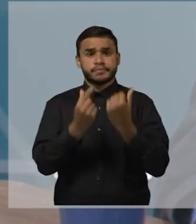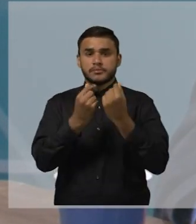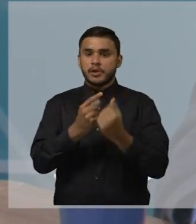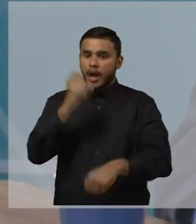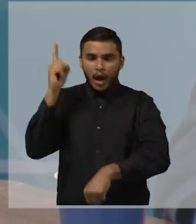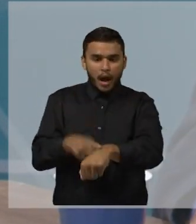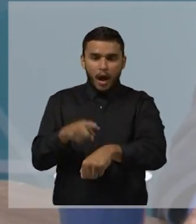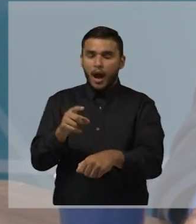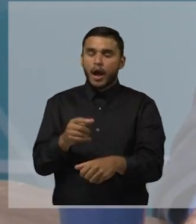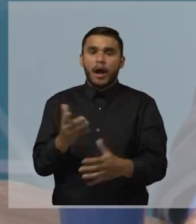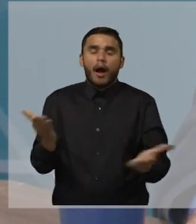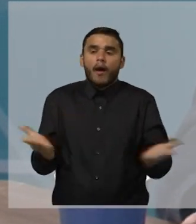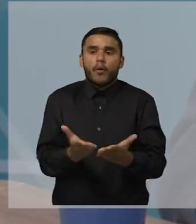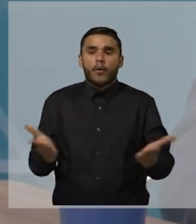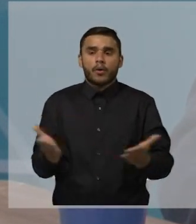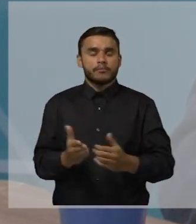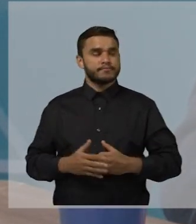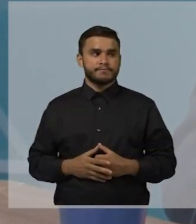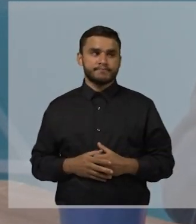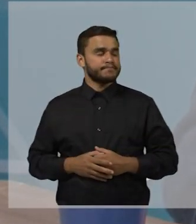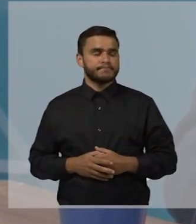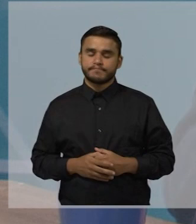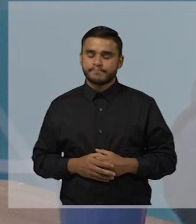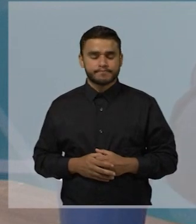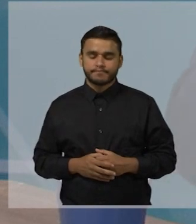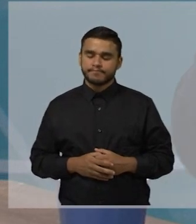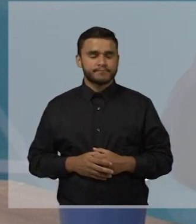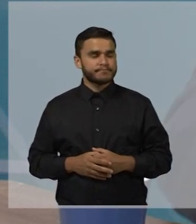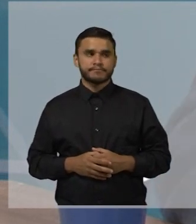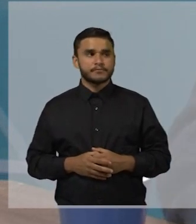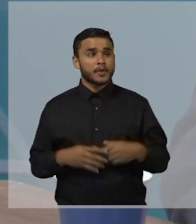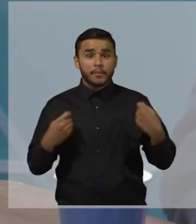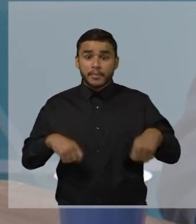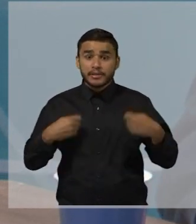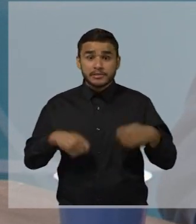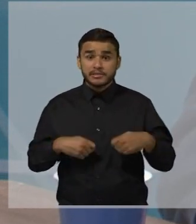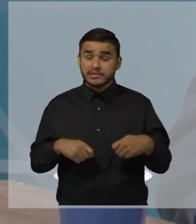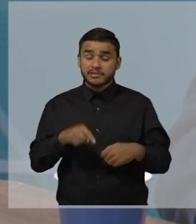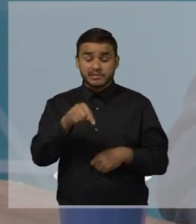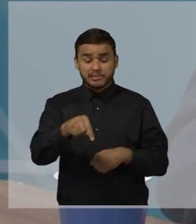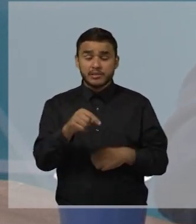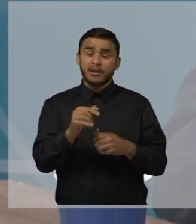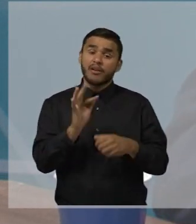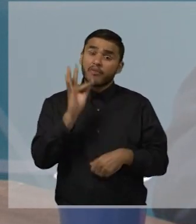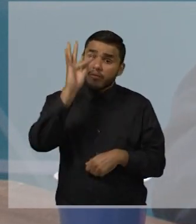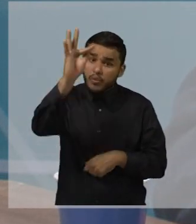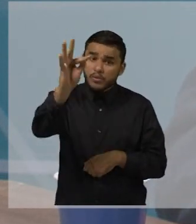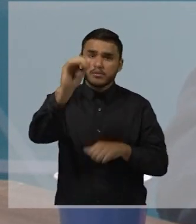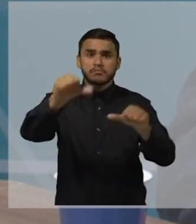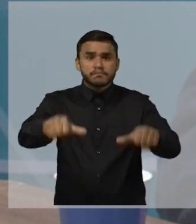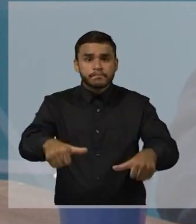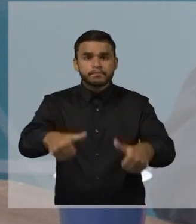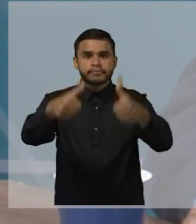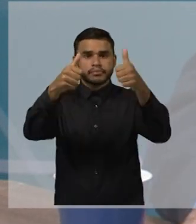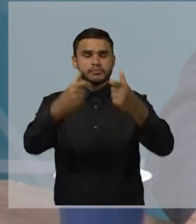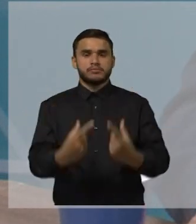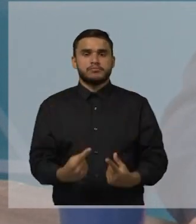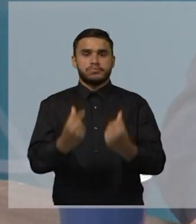adianta imaginar milagres. Milagre existe na mídia encomendada. Então, você